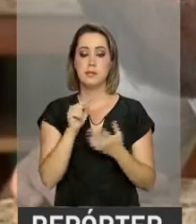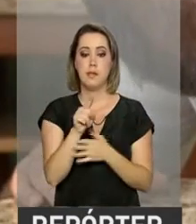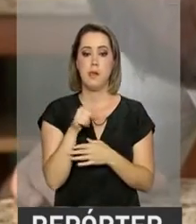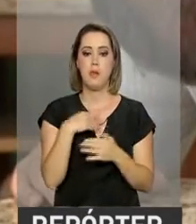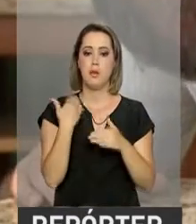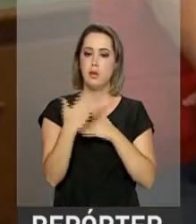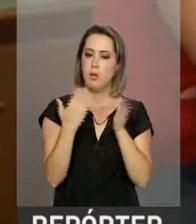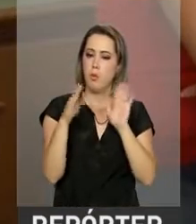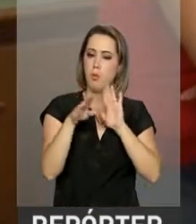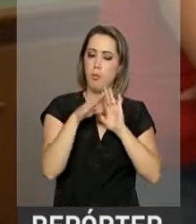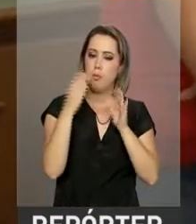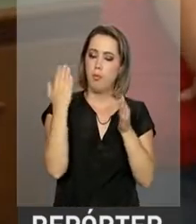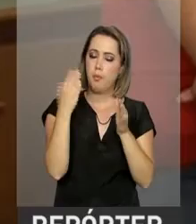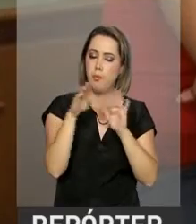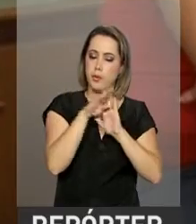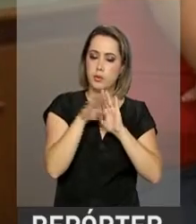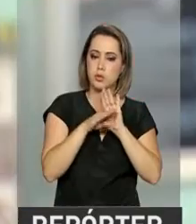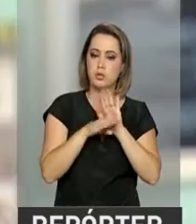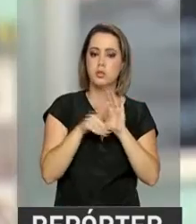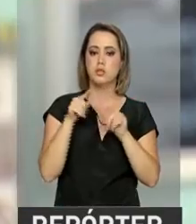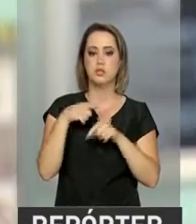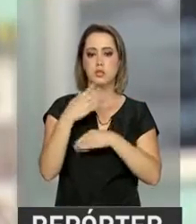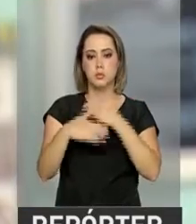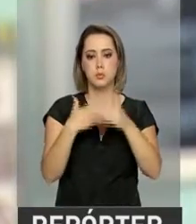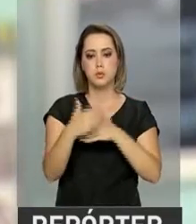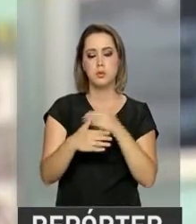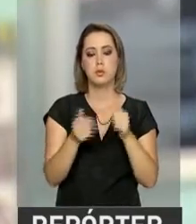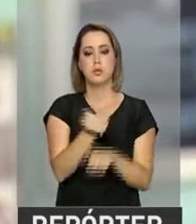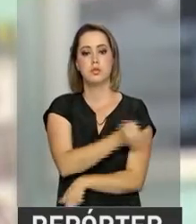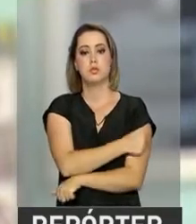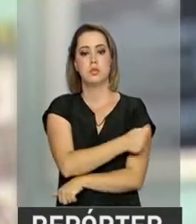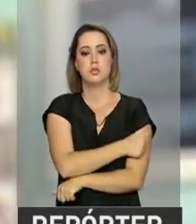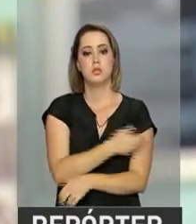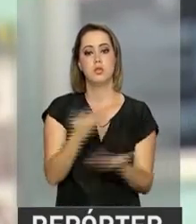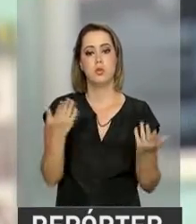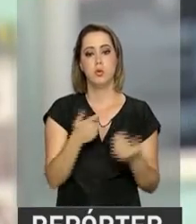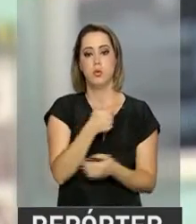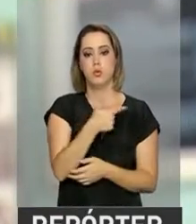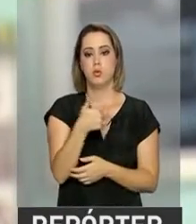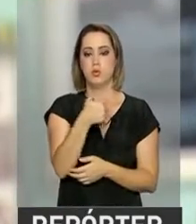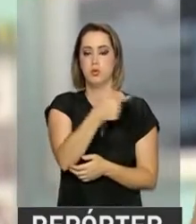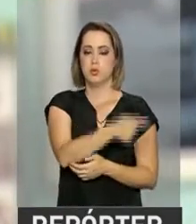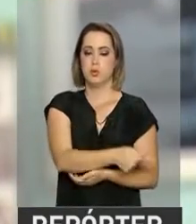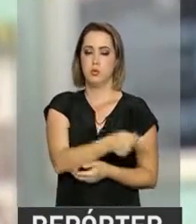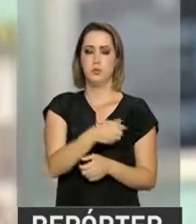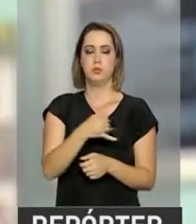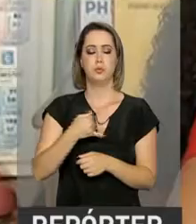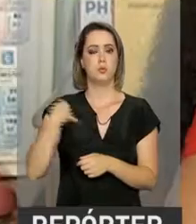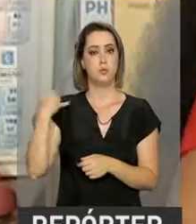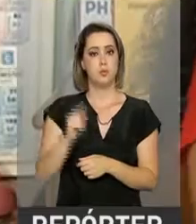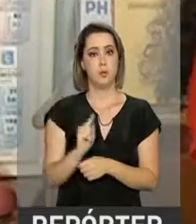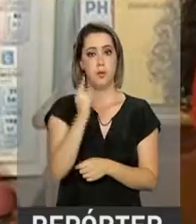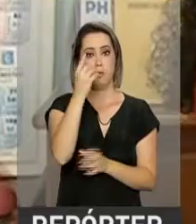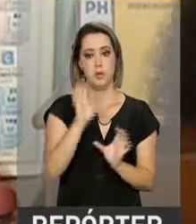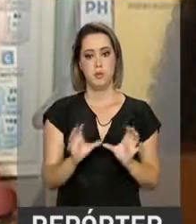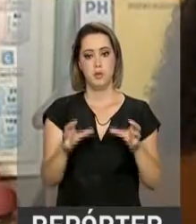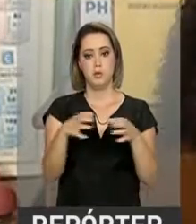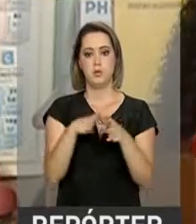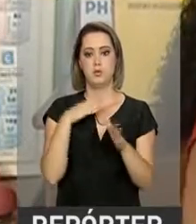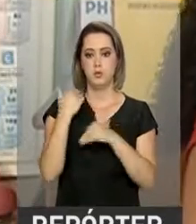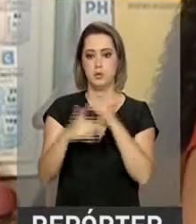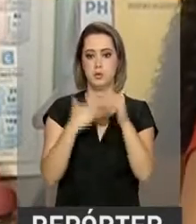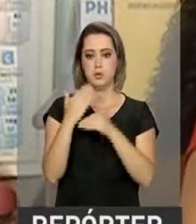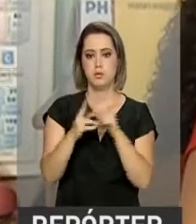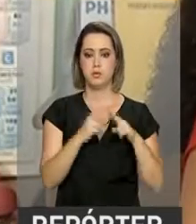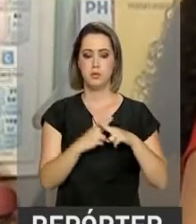encaminhado entraram em cena os alunos rafaela daniel hoje com 17 anos fez parte da primeira turma de o desenvolvimento do satélite